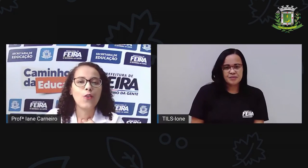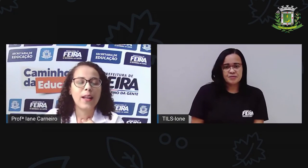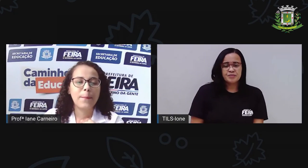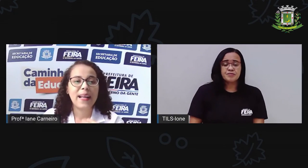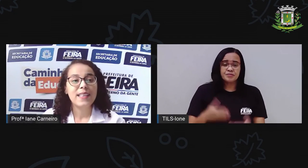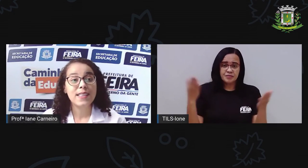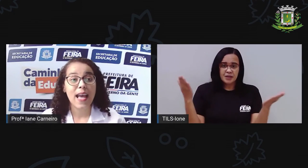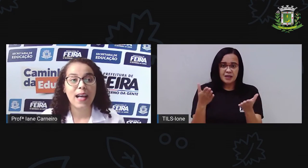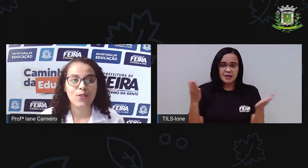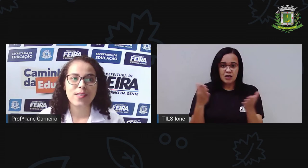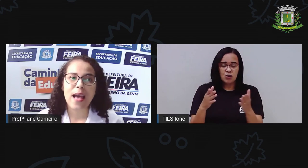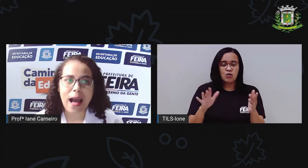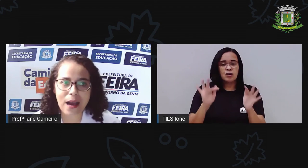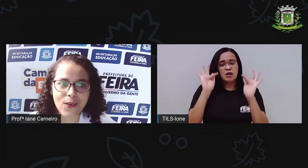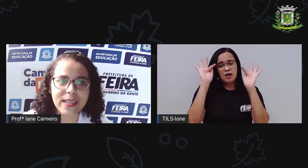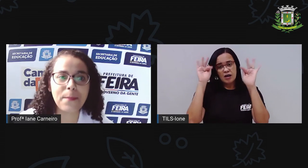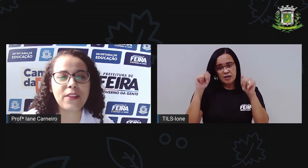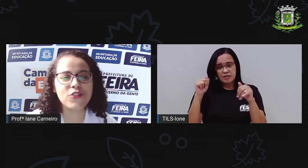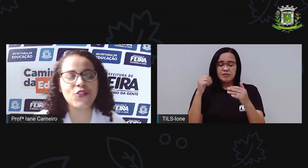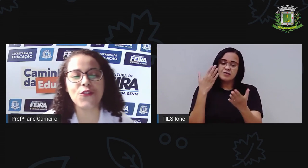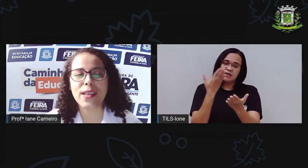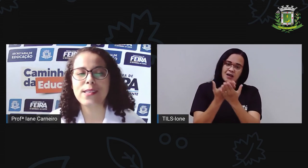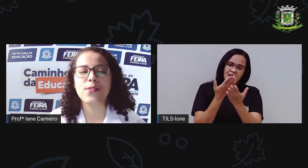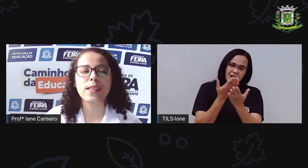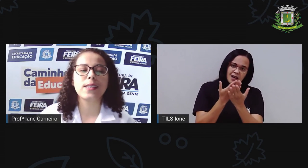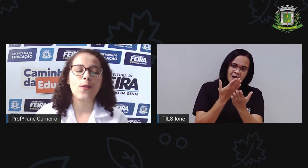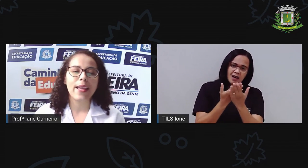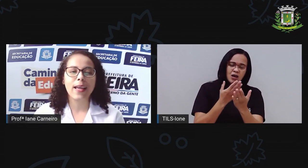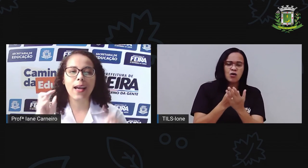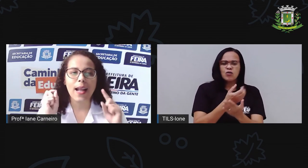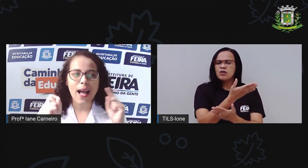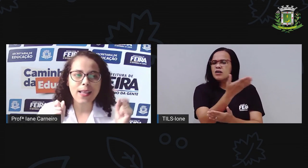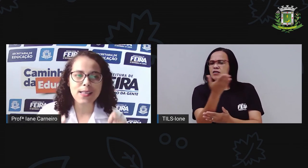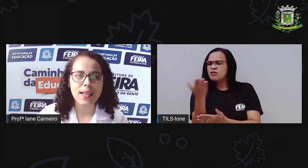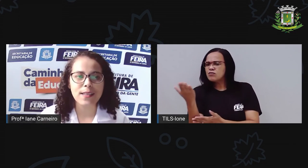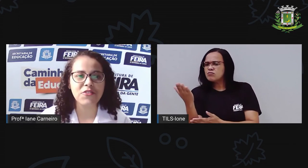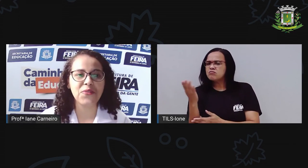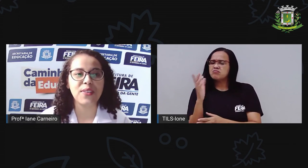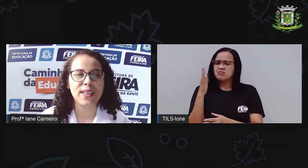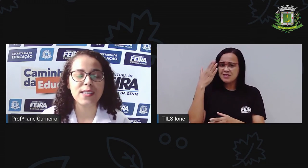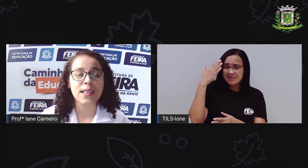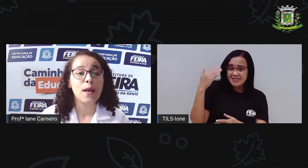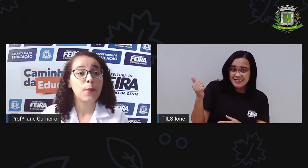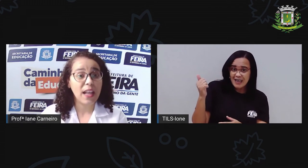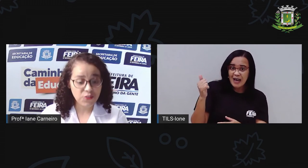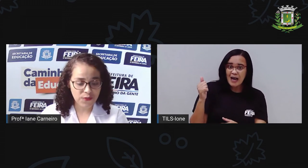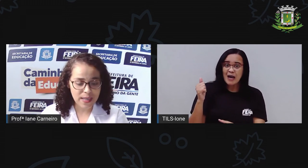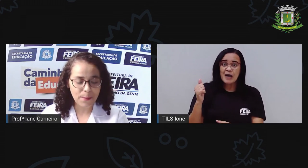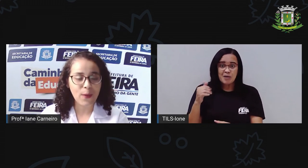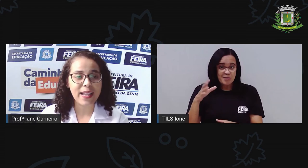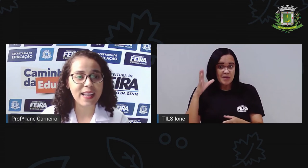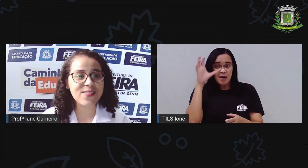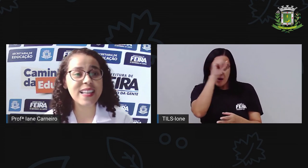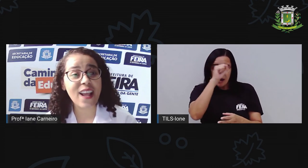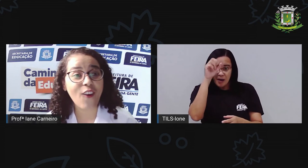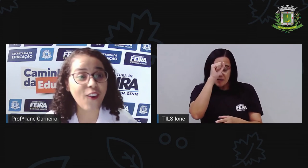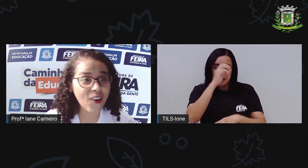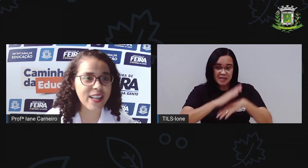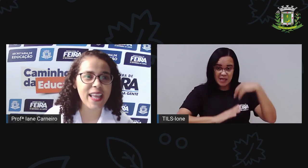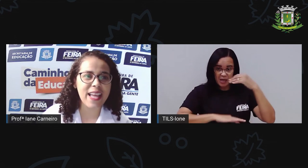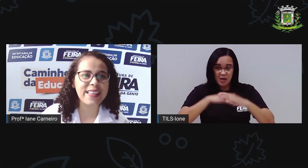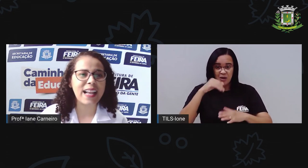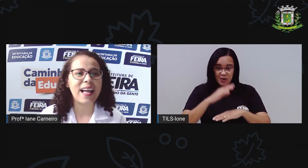Agora, pra encerrar nossa aula, né? Pra gente ver se vocês estão aí craques nas adivinhas. Porque adivinha é boa, aquela que você